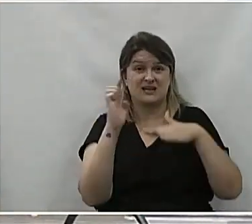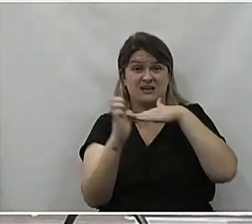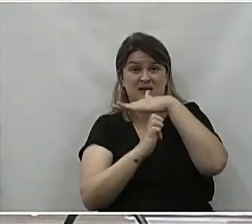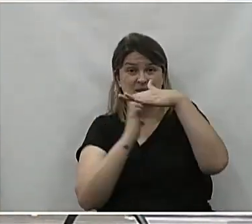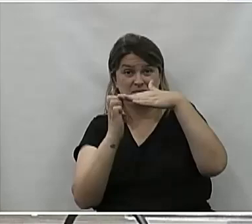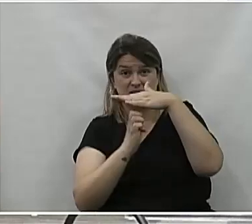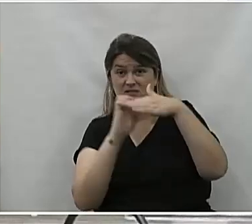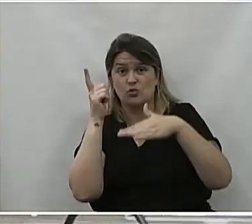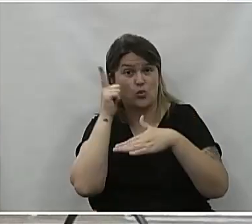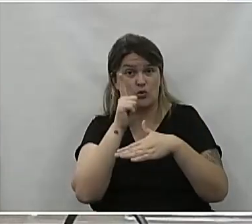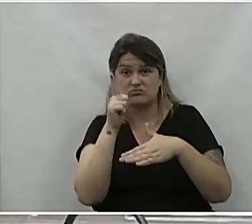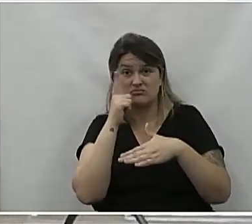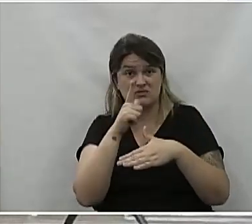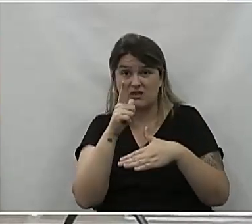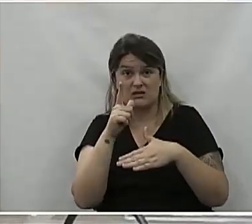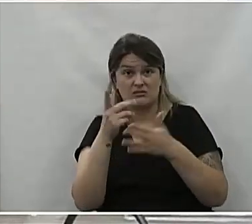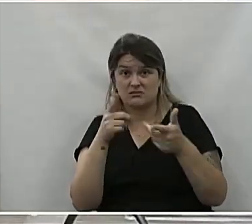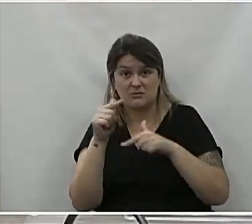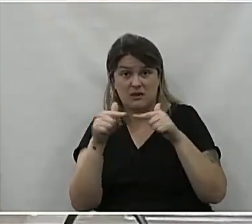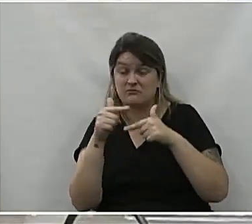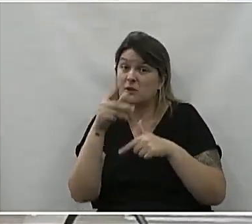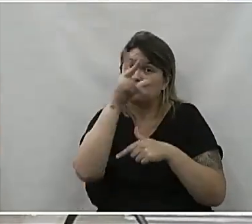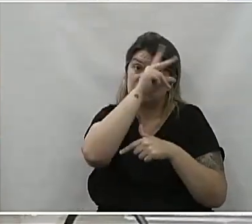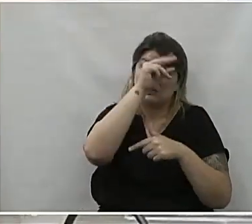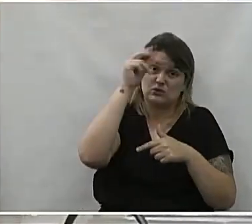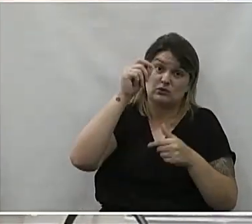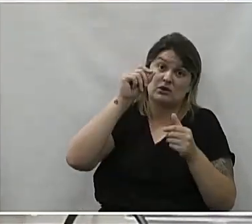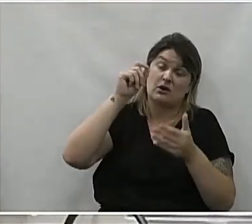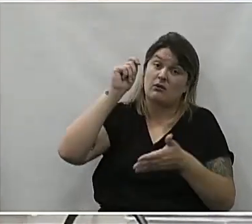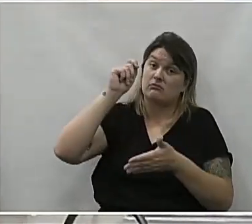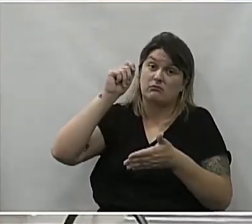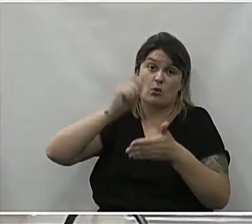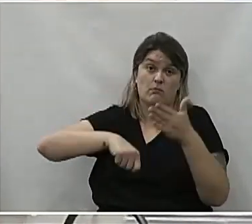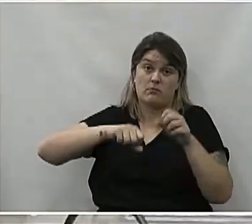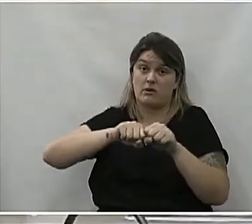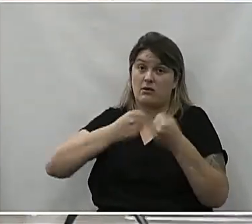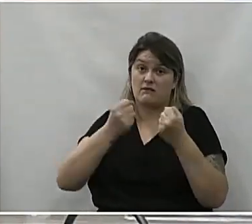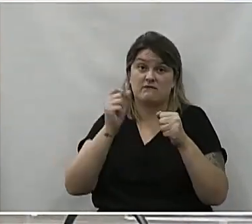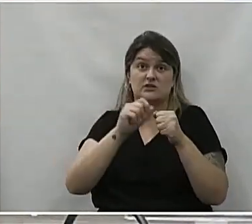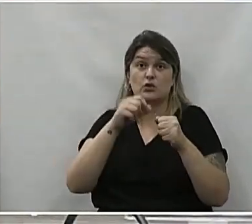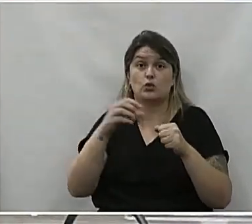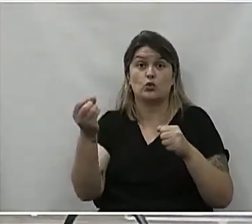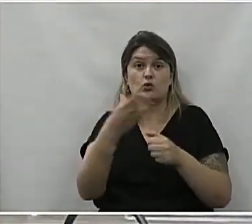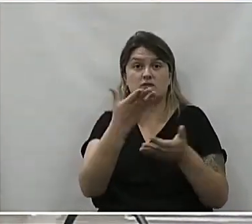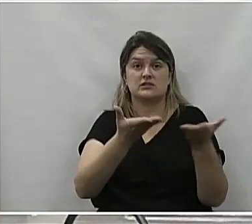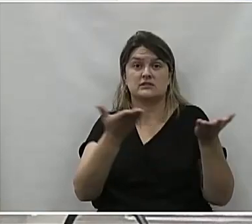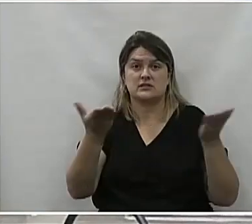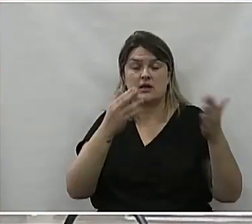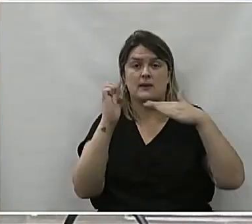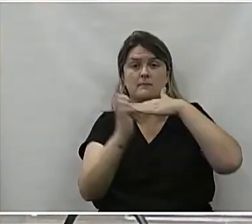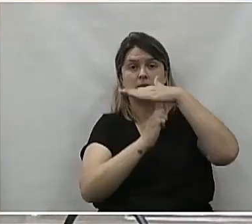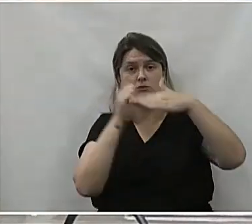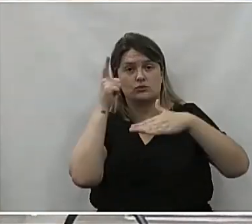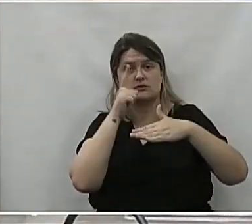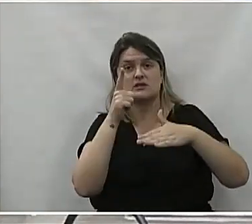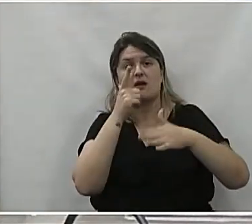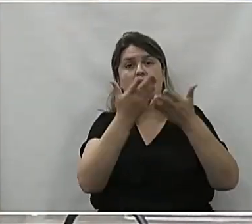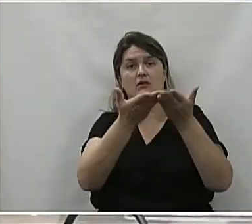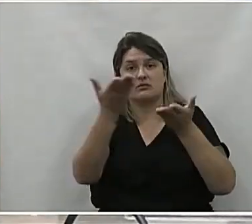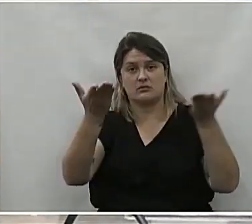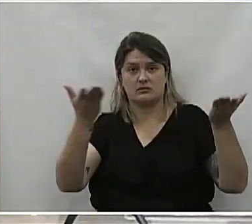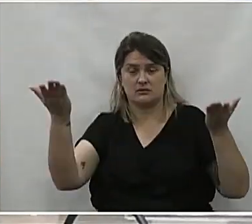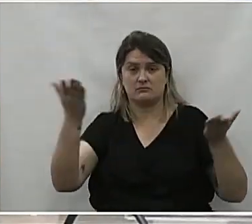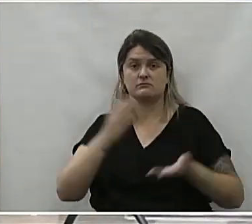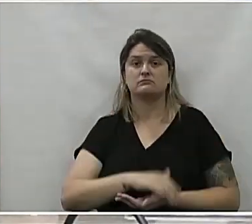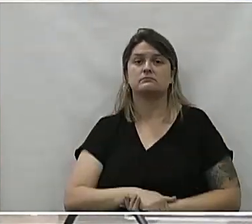está Não consegue dar Mais conta Que a prefeitura Faça um novo processo Solicitatório Para uma empresa Que consiga comportar E atender a população